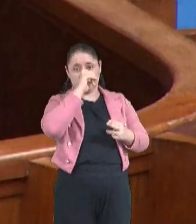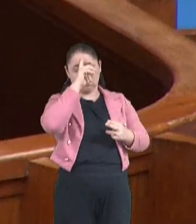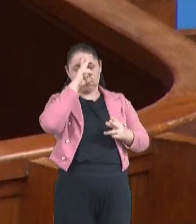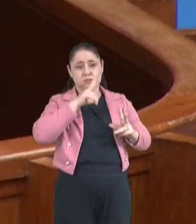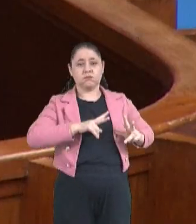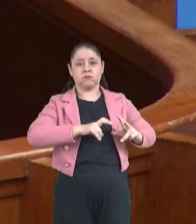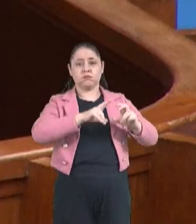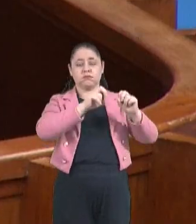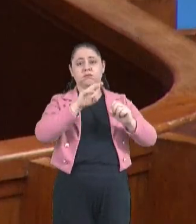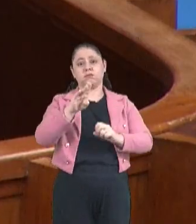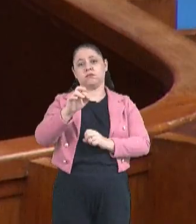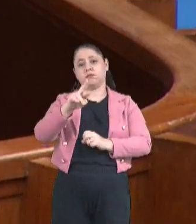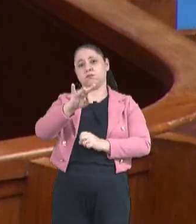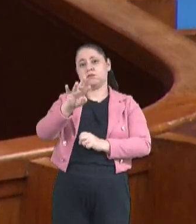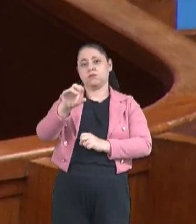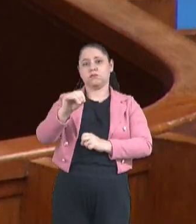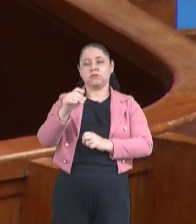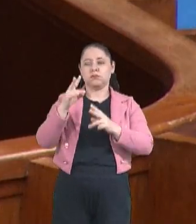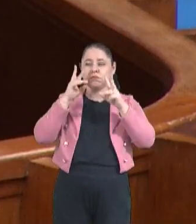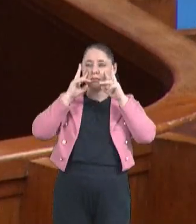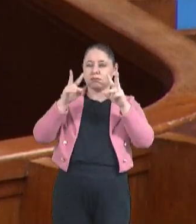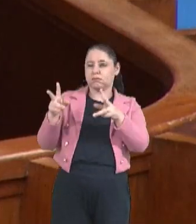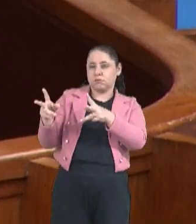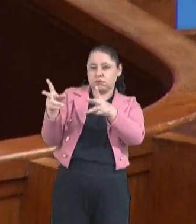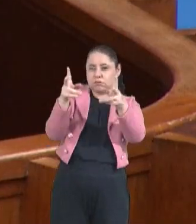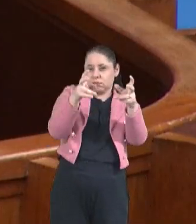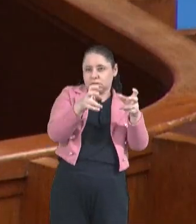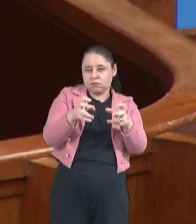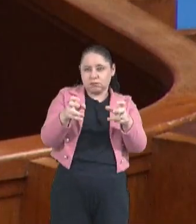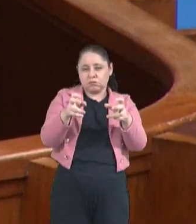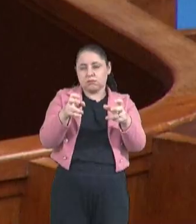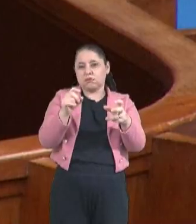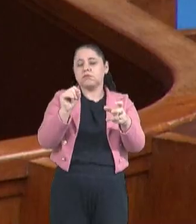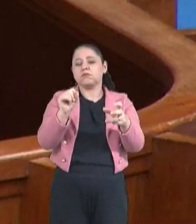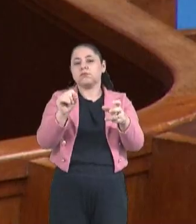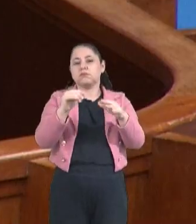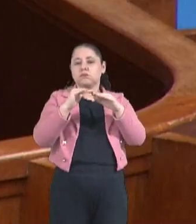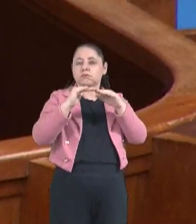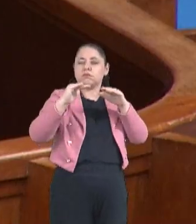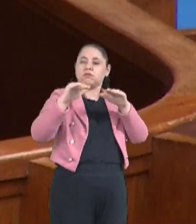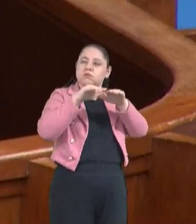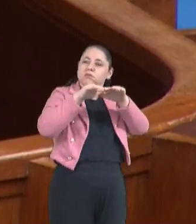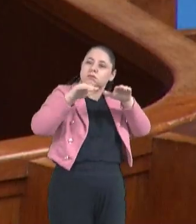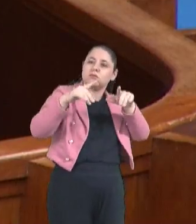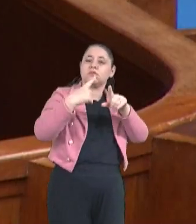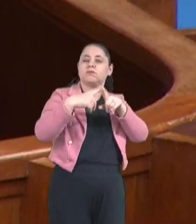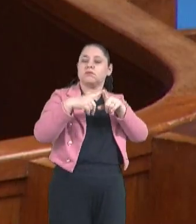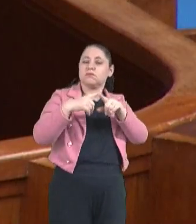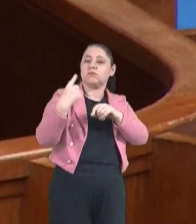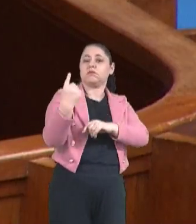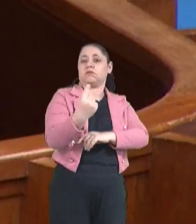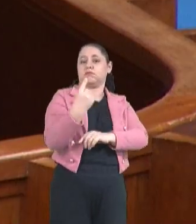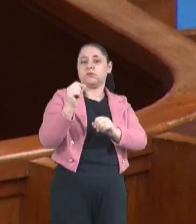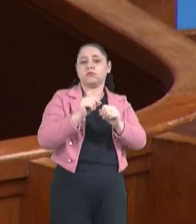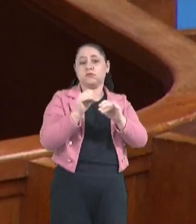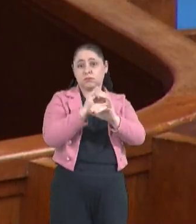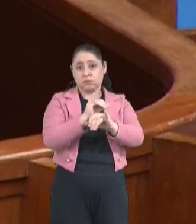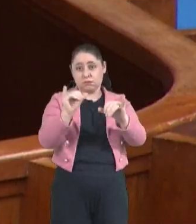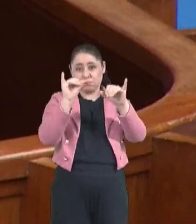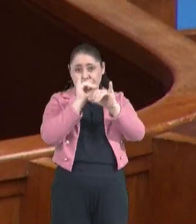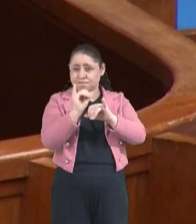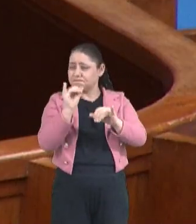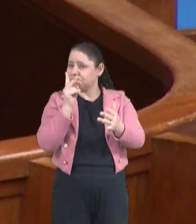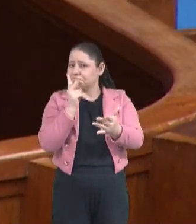de Câncer de Barreto, que ele enxerga do outro lado do horizonte, porque é o único que faz uma campanha